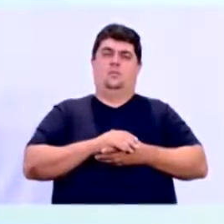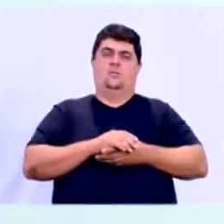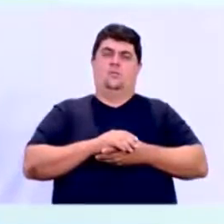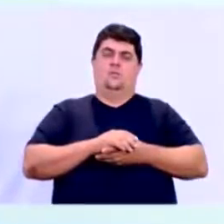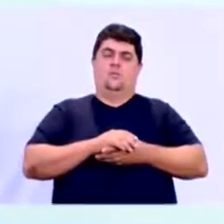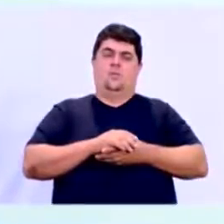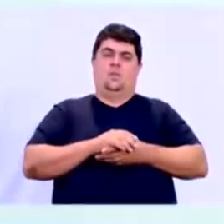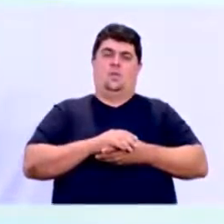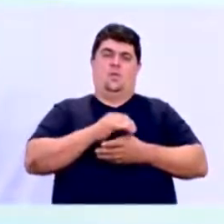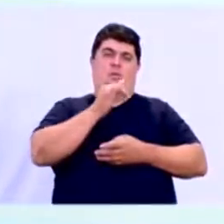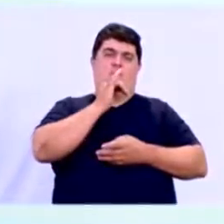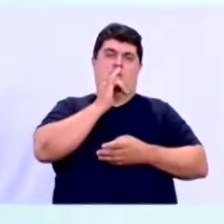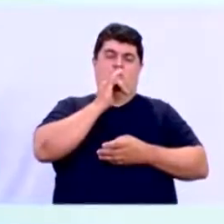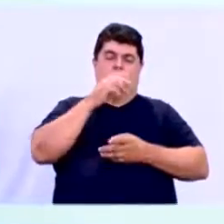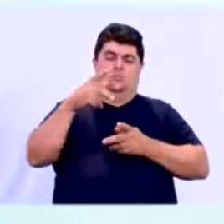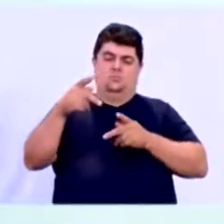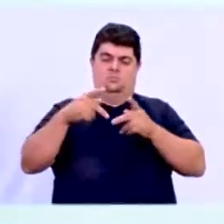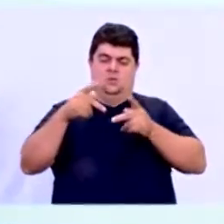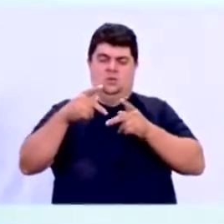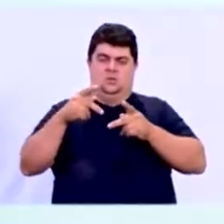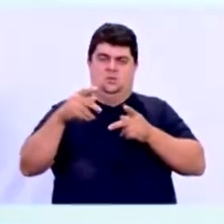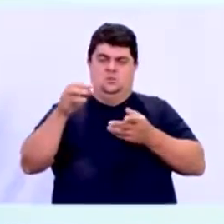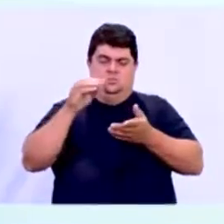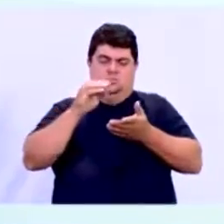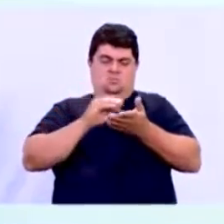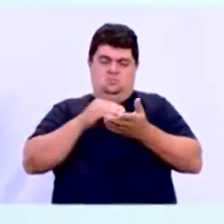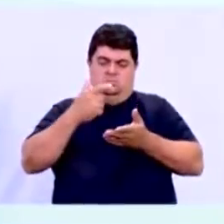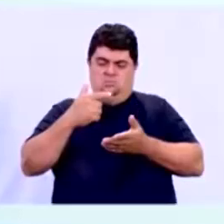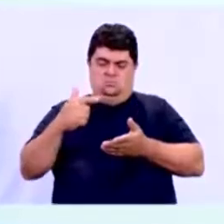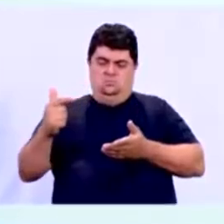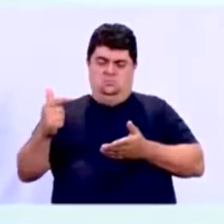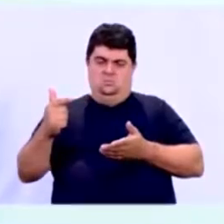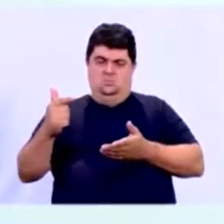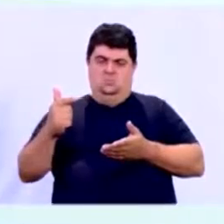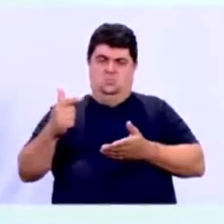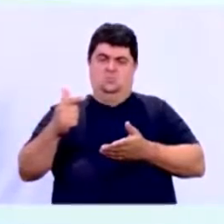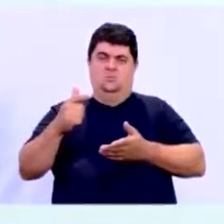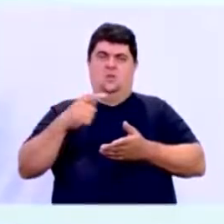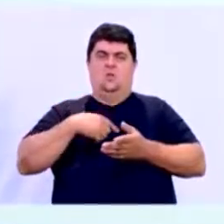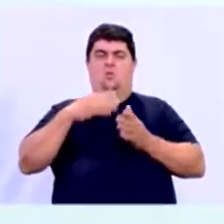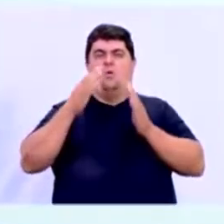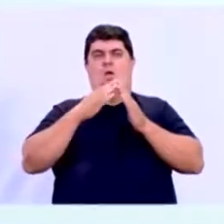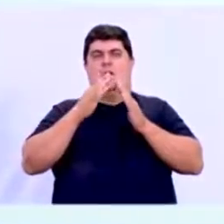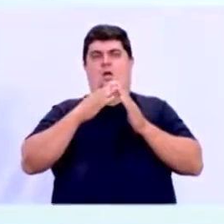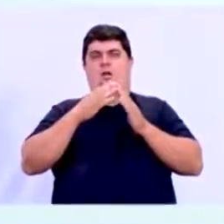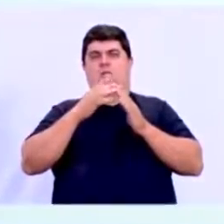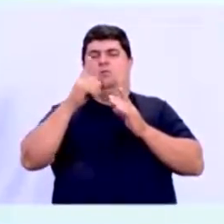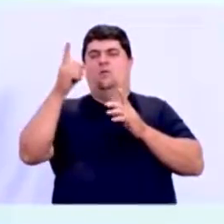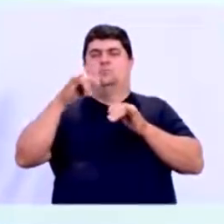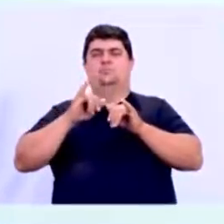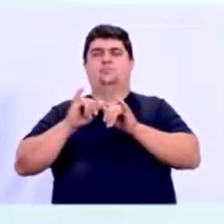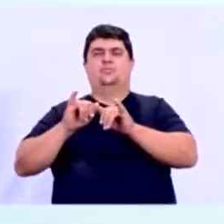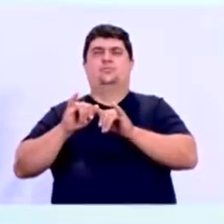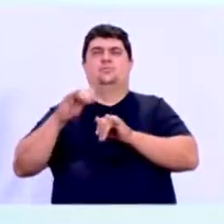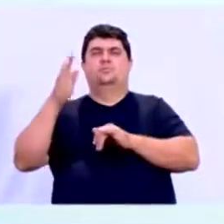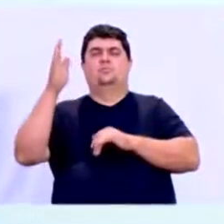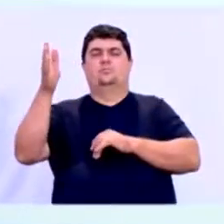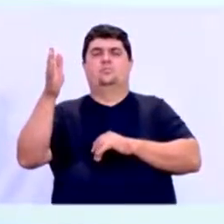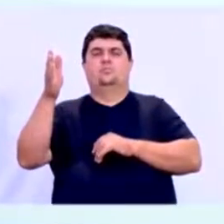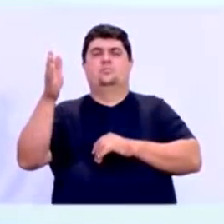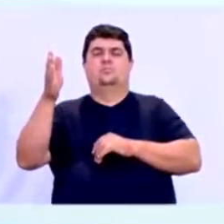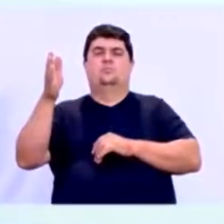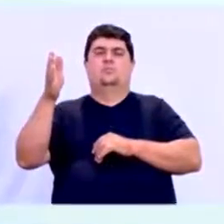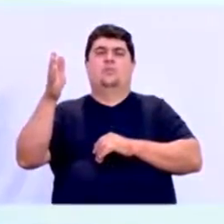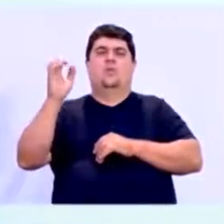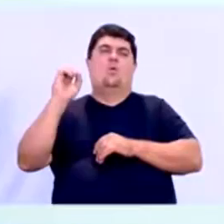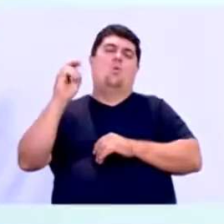planeja, muitas vezes você não escreve isso. Quando você, por exemplo, sai da sua casa até o mercado ou quando você está indo aí para o